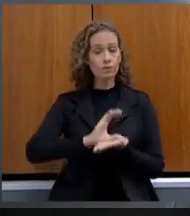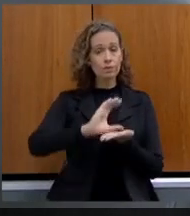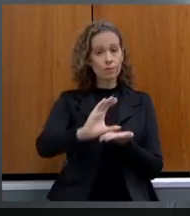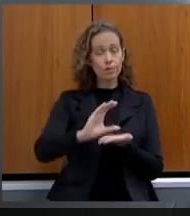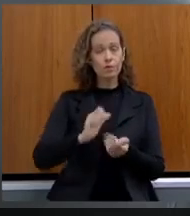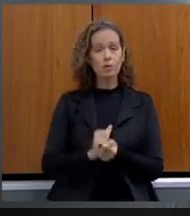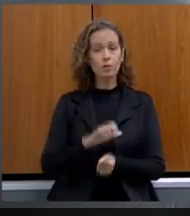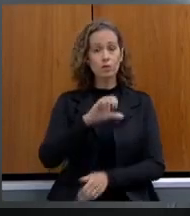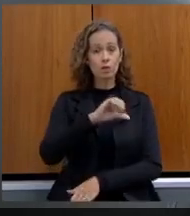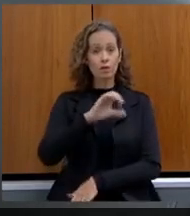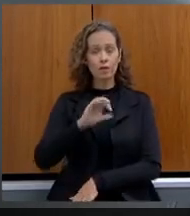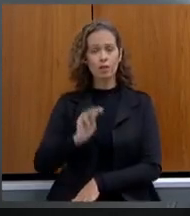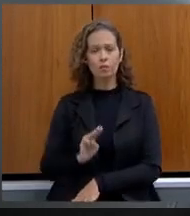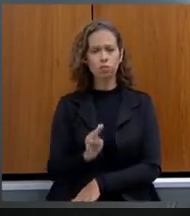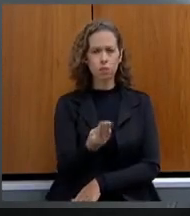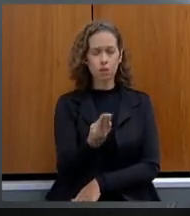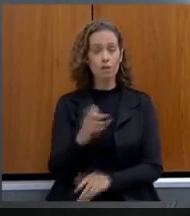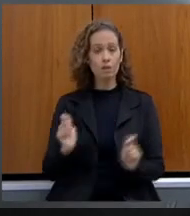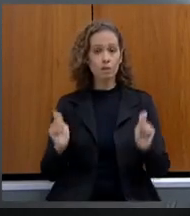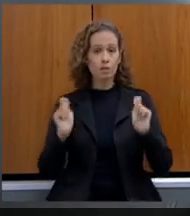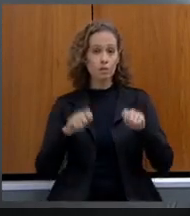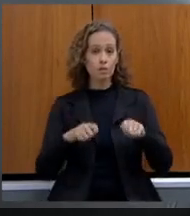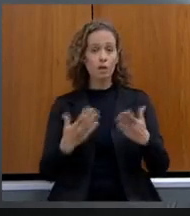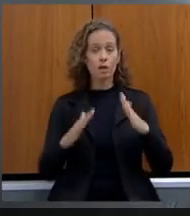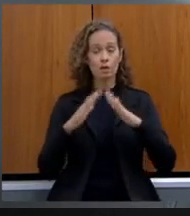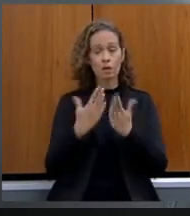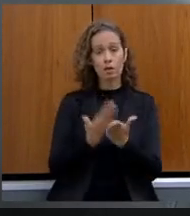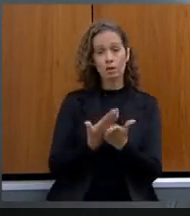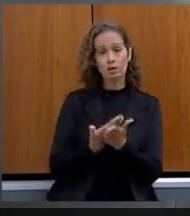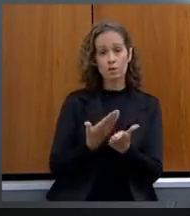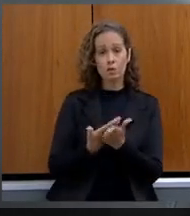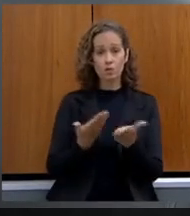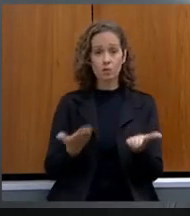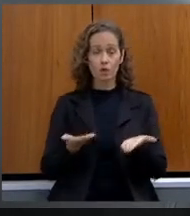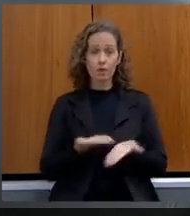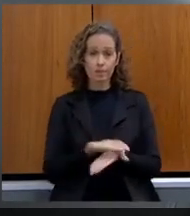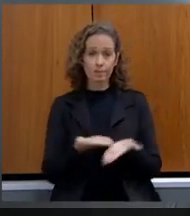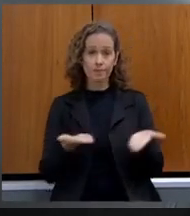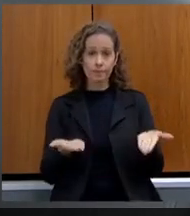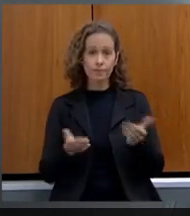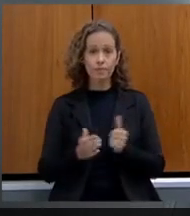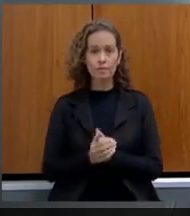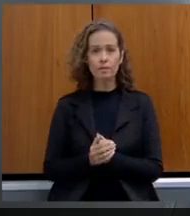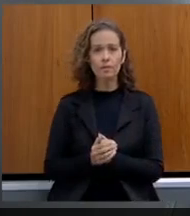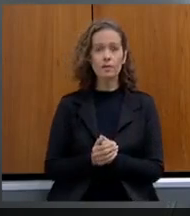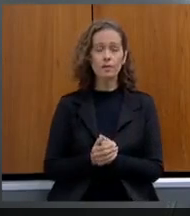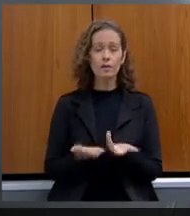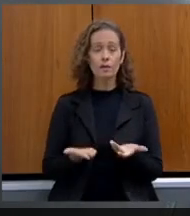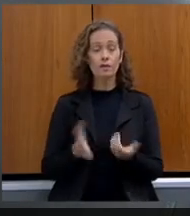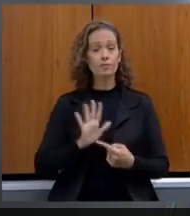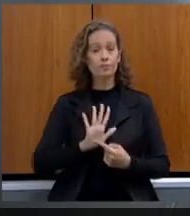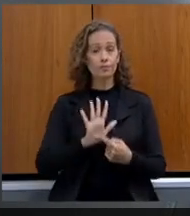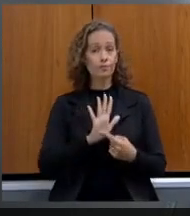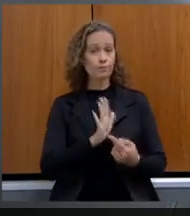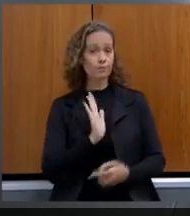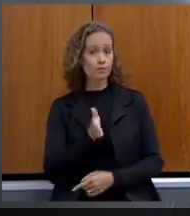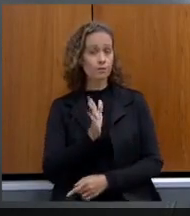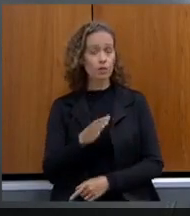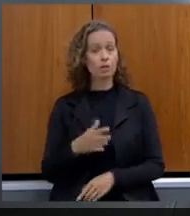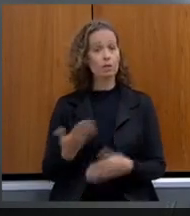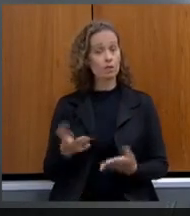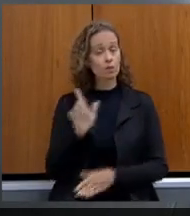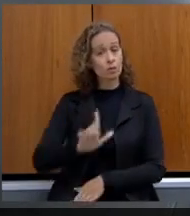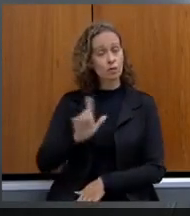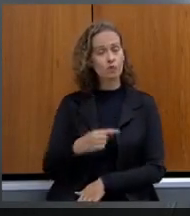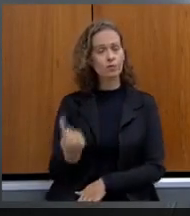esses 90 milhões que puderam deixar as escolas assim dessa com essas imagens que eu venho trazendo claro que